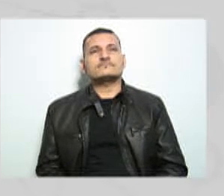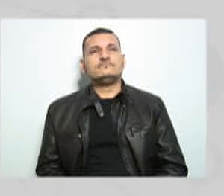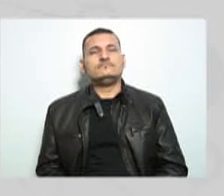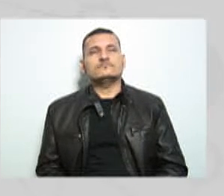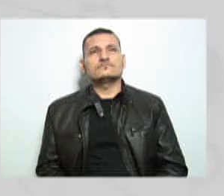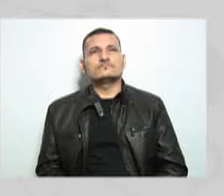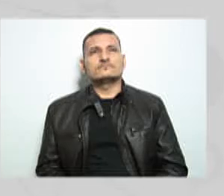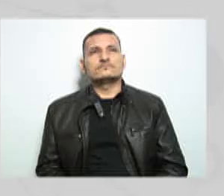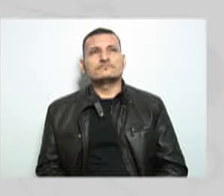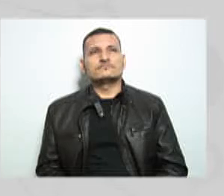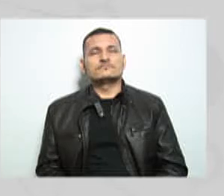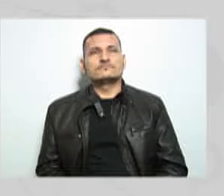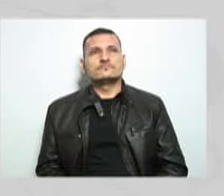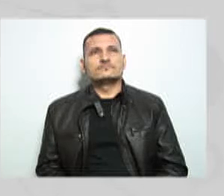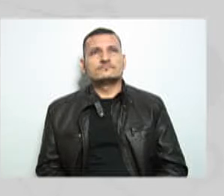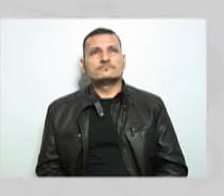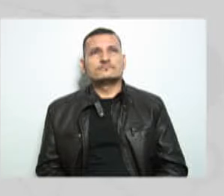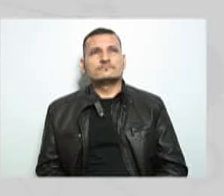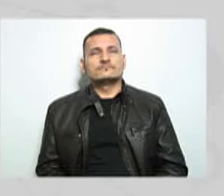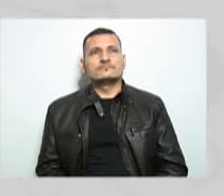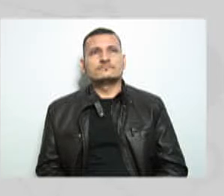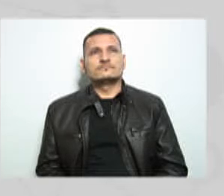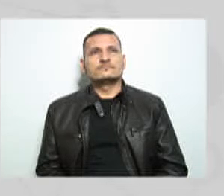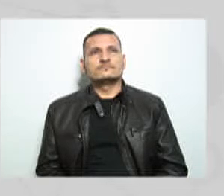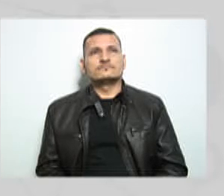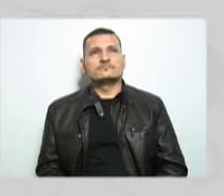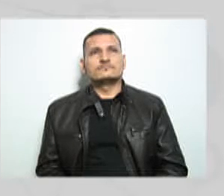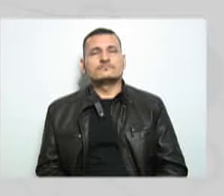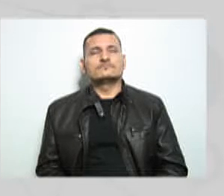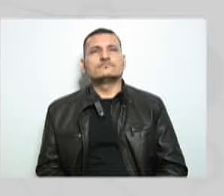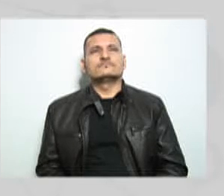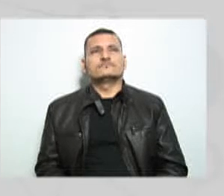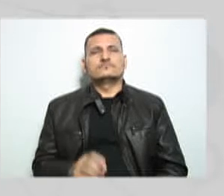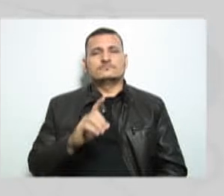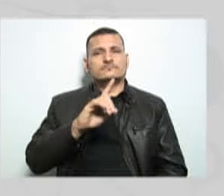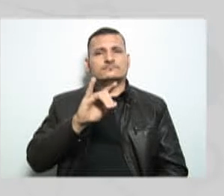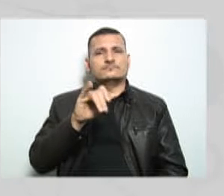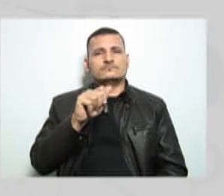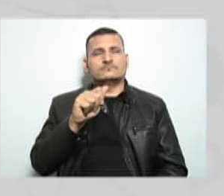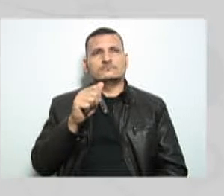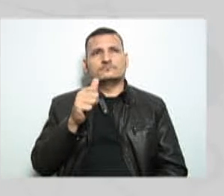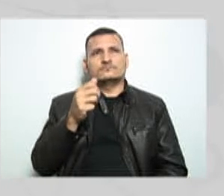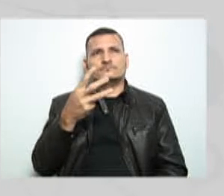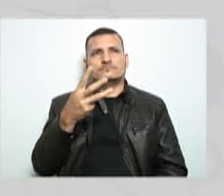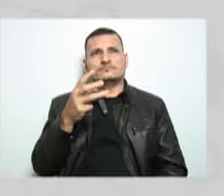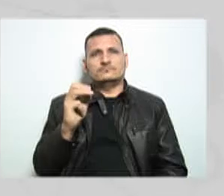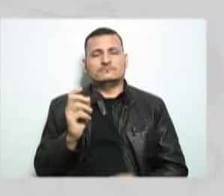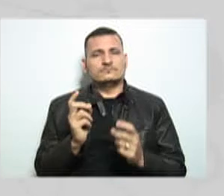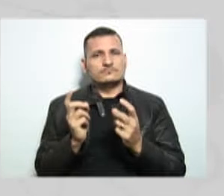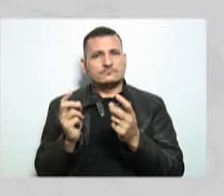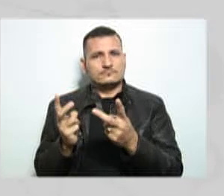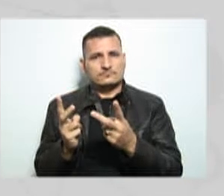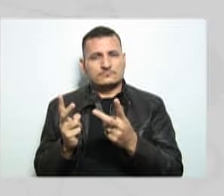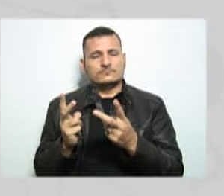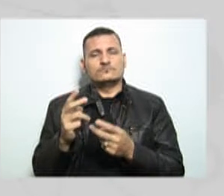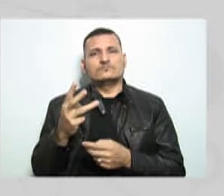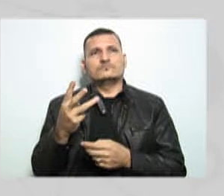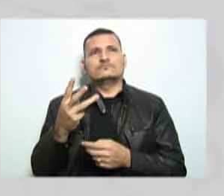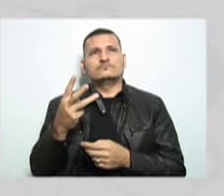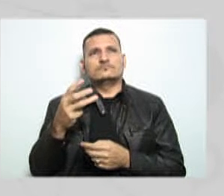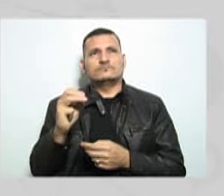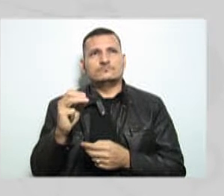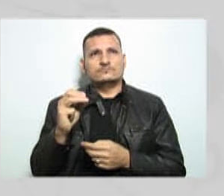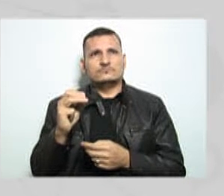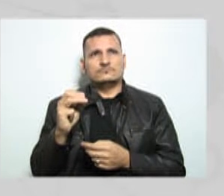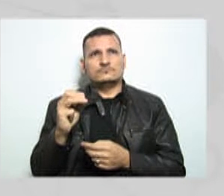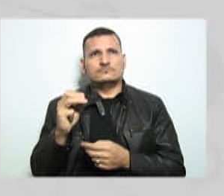4,50, 120, tá bom? Aí teve uma saída no dia 30 de 30 unidades. Por isso que eu dou